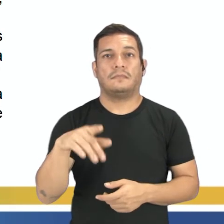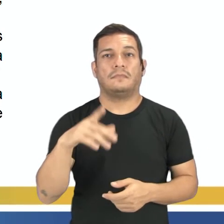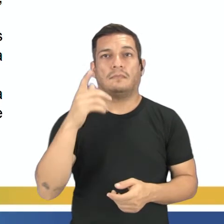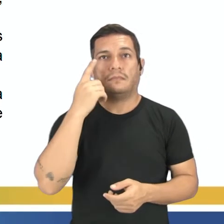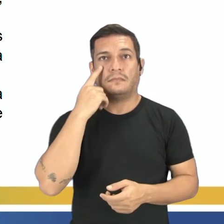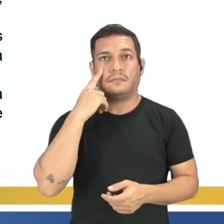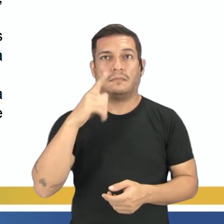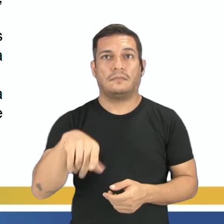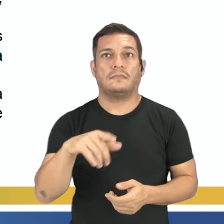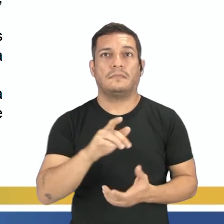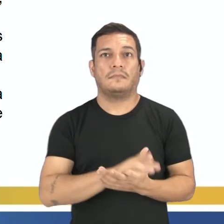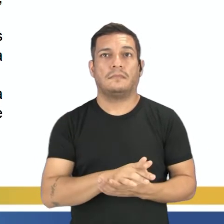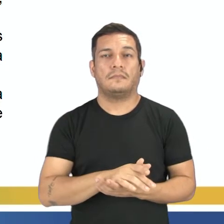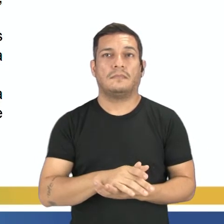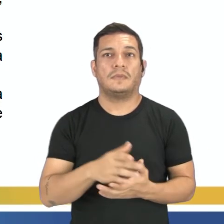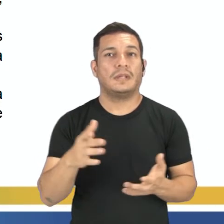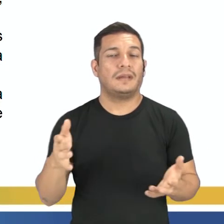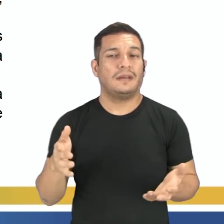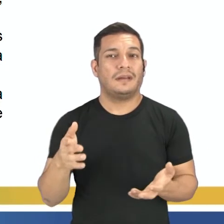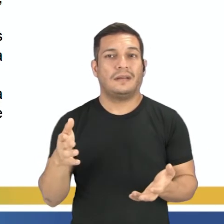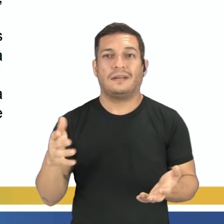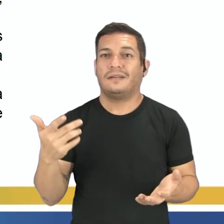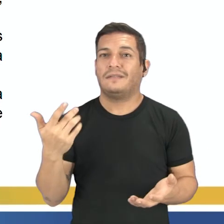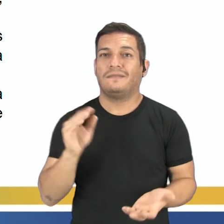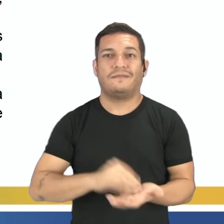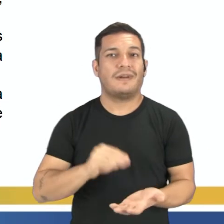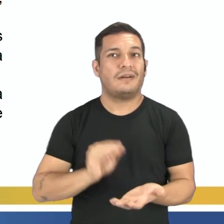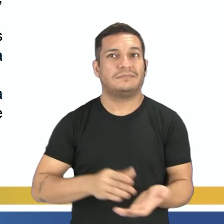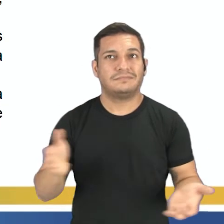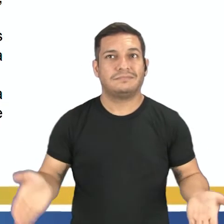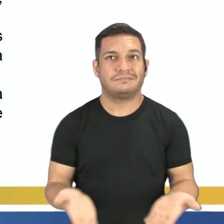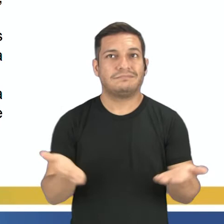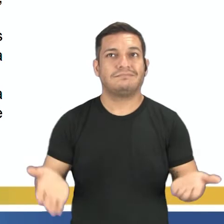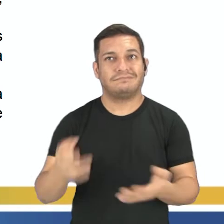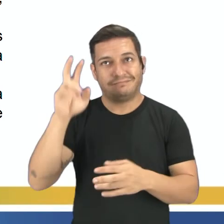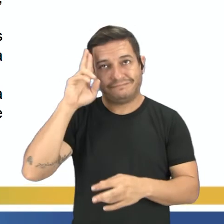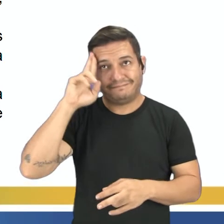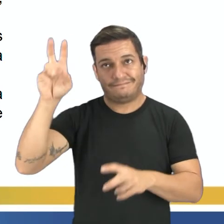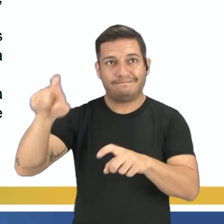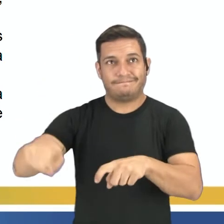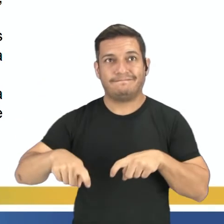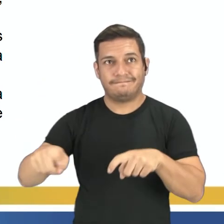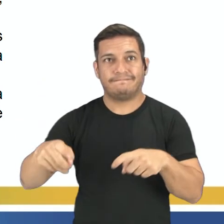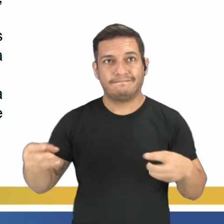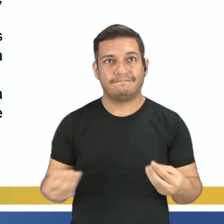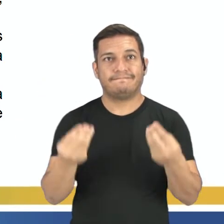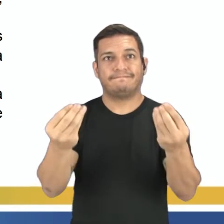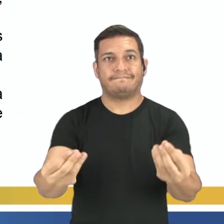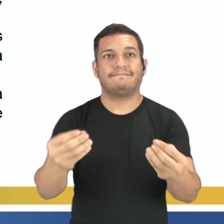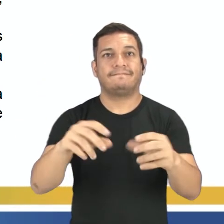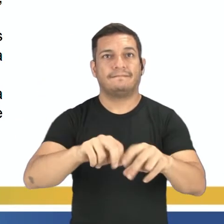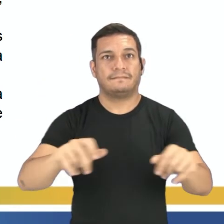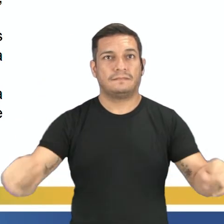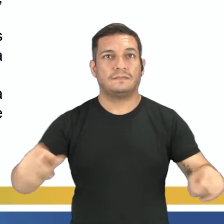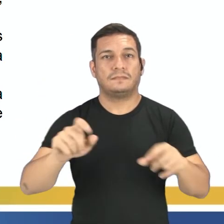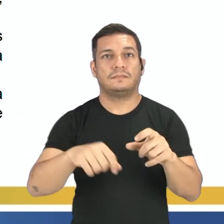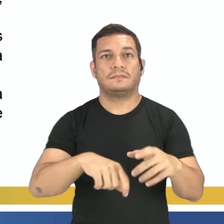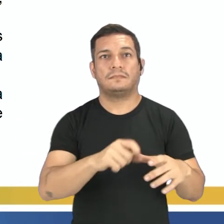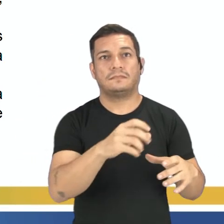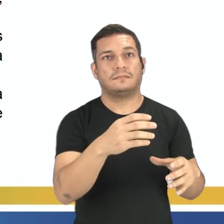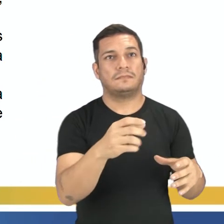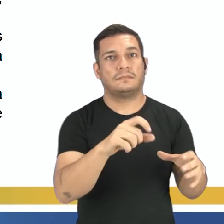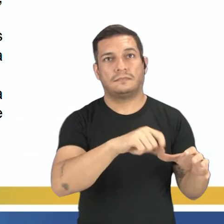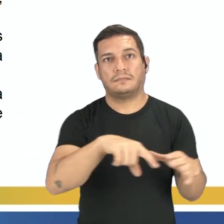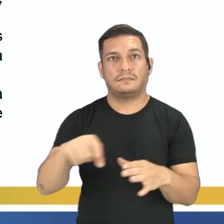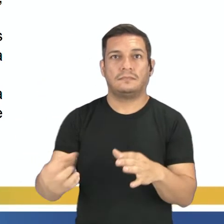desapropriadas desincentiva os fazendeiros a entregarem suas terras para a redistribuição promovida